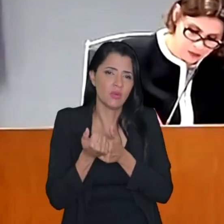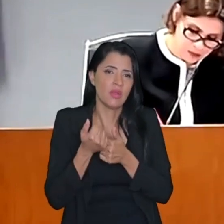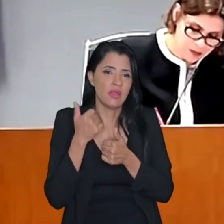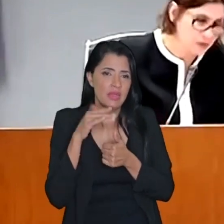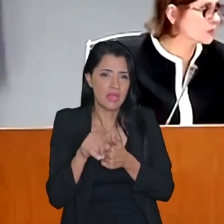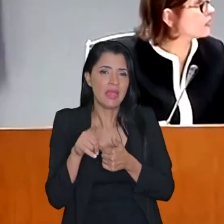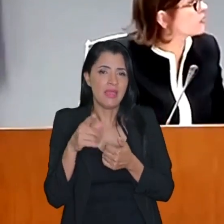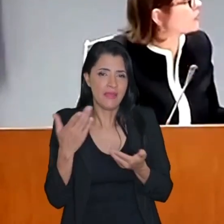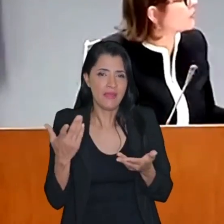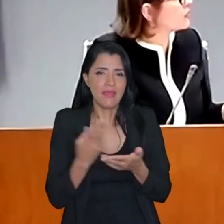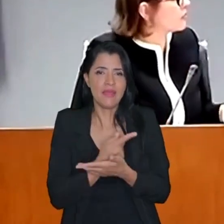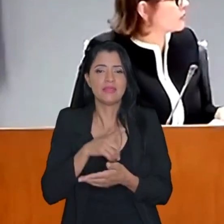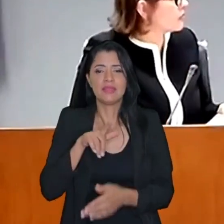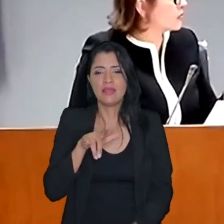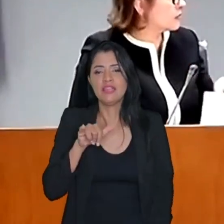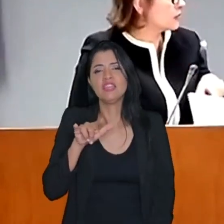essa